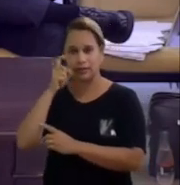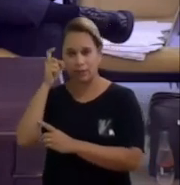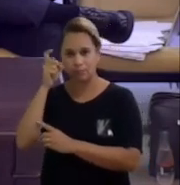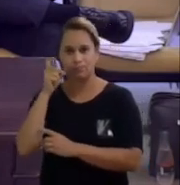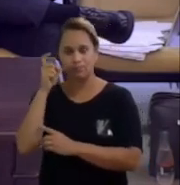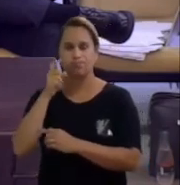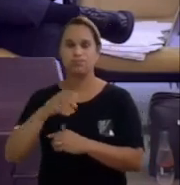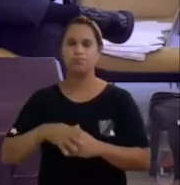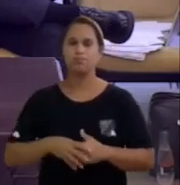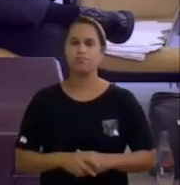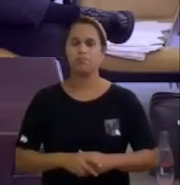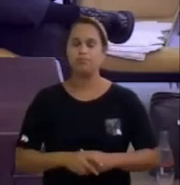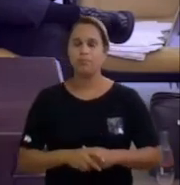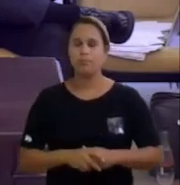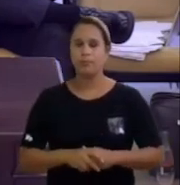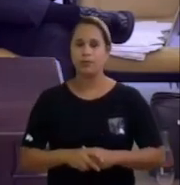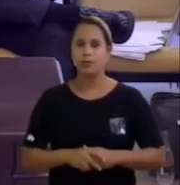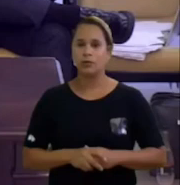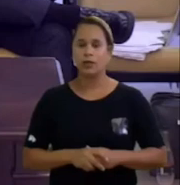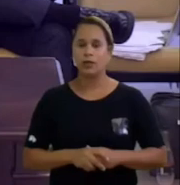0727131-31,